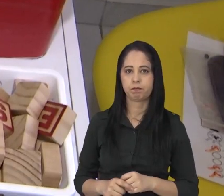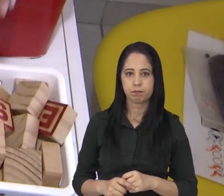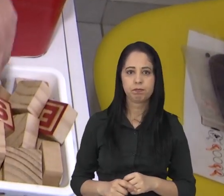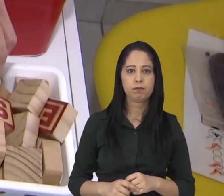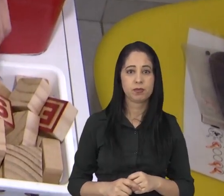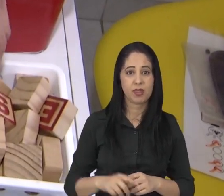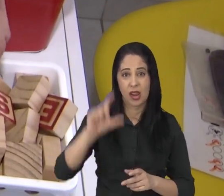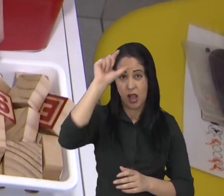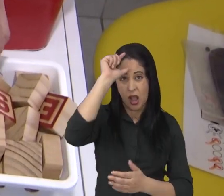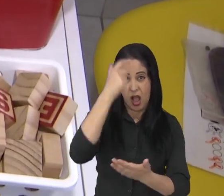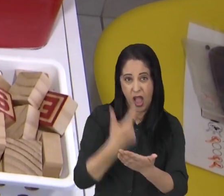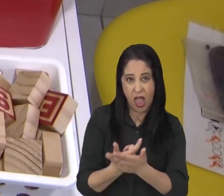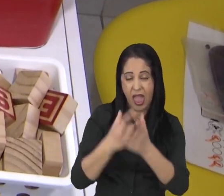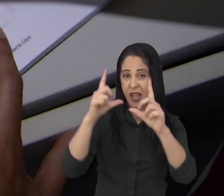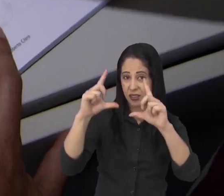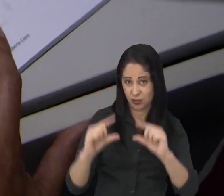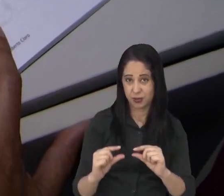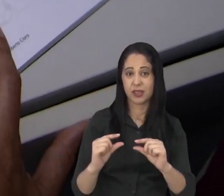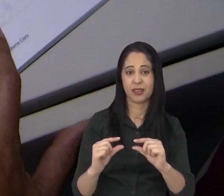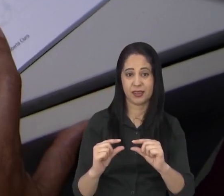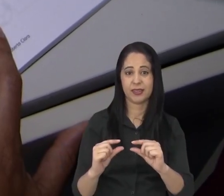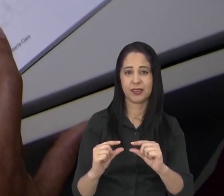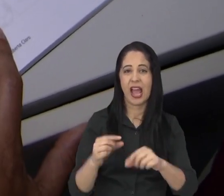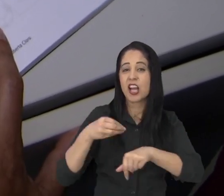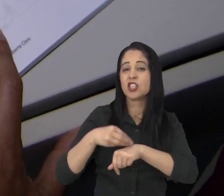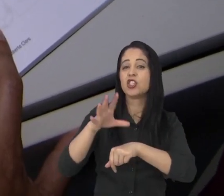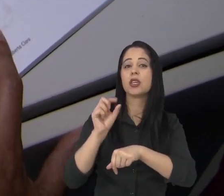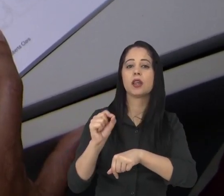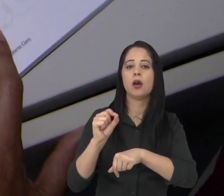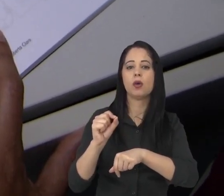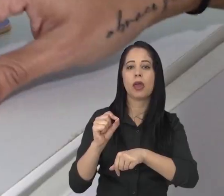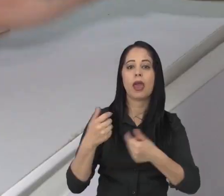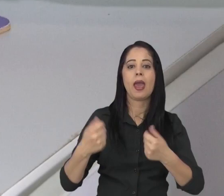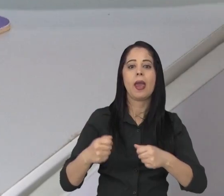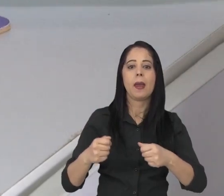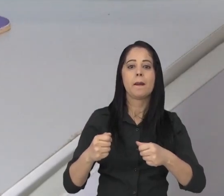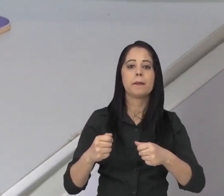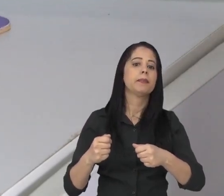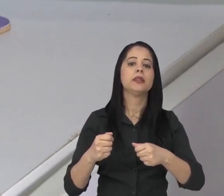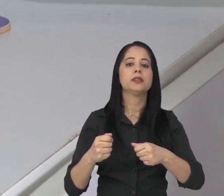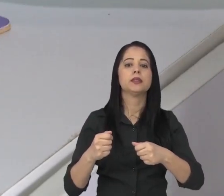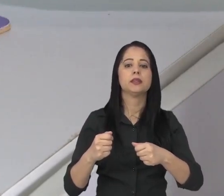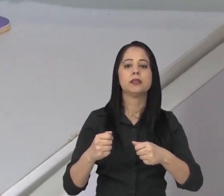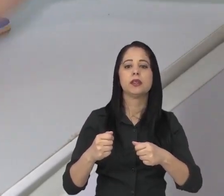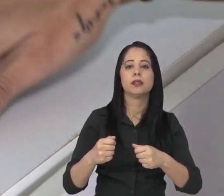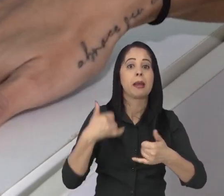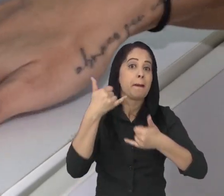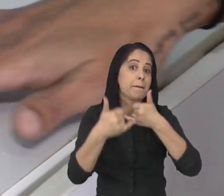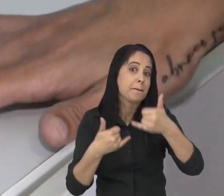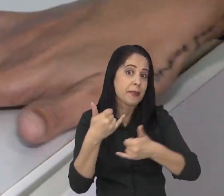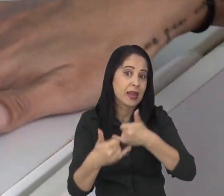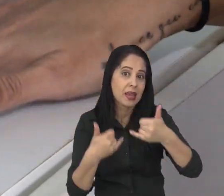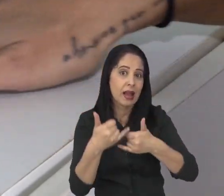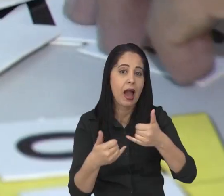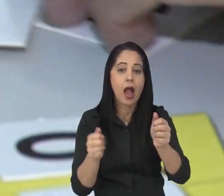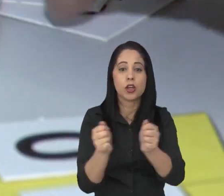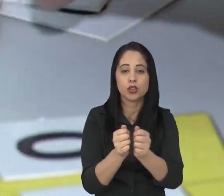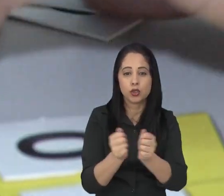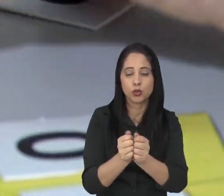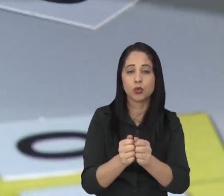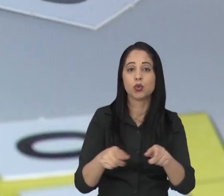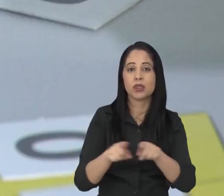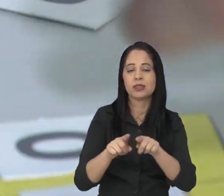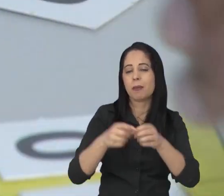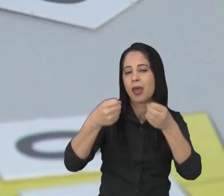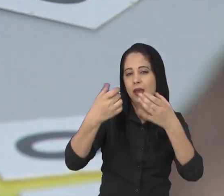para amenizar os impactos da dislexia, principalmente durante a alfabetização, a dica é criar um ambiente lúdico de aprendizagem,